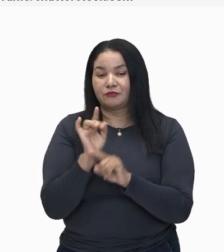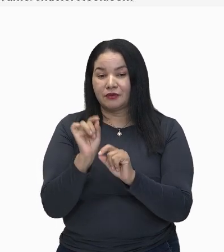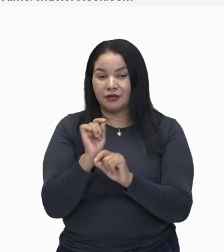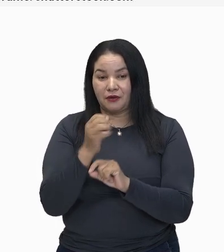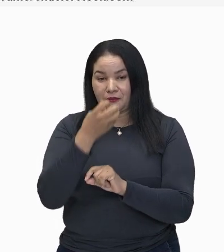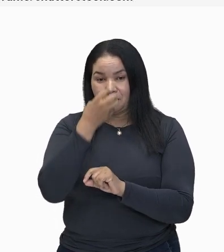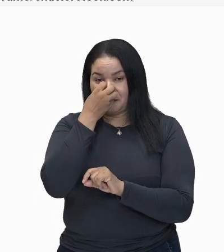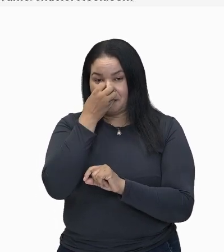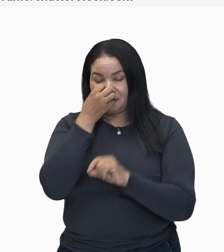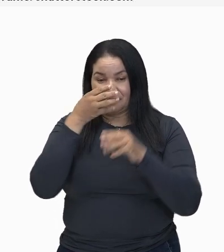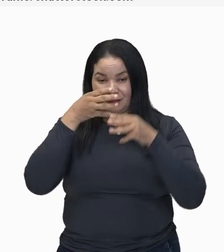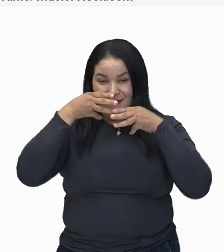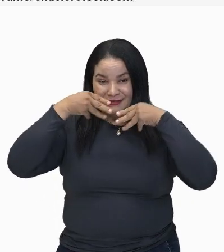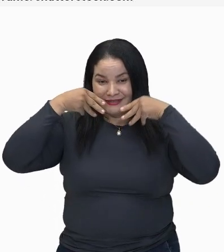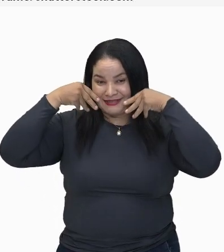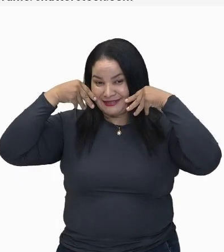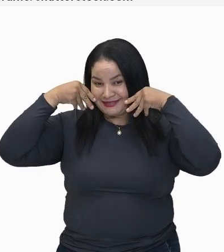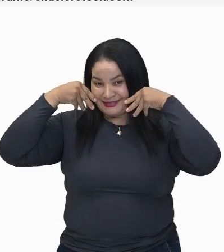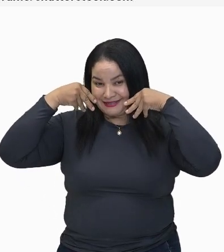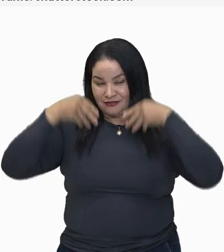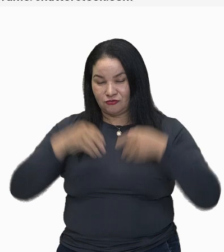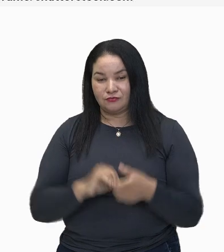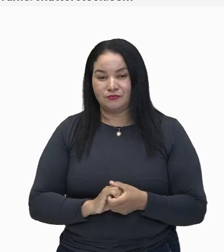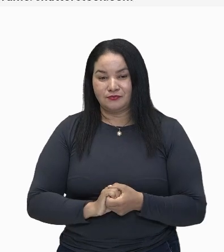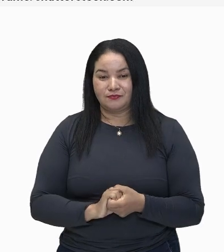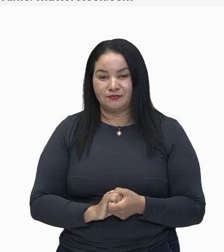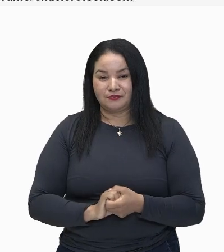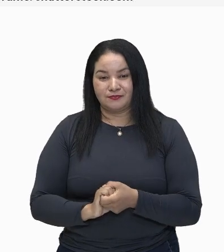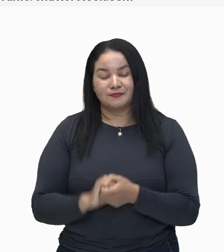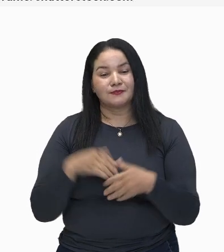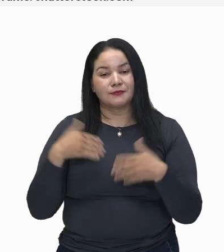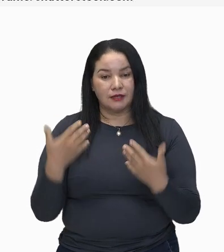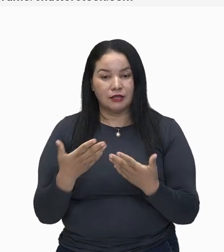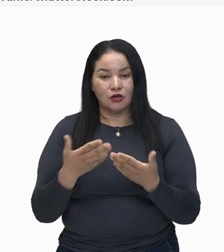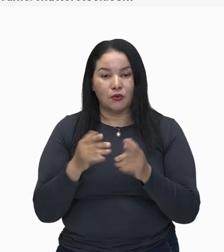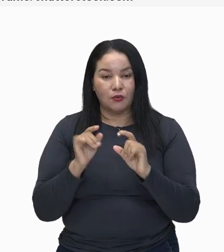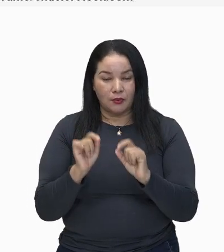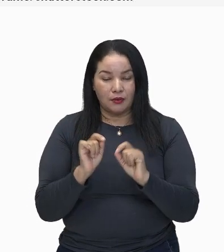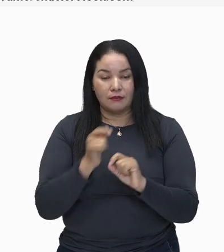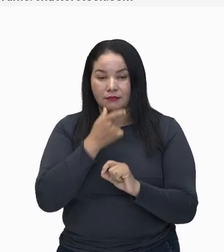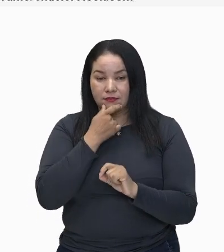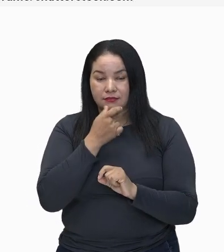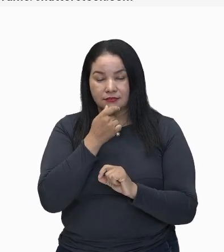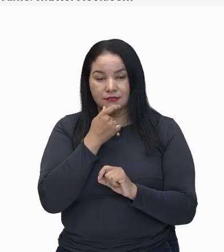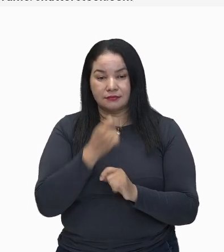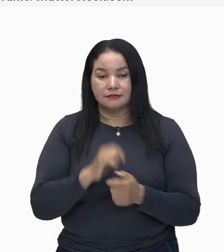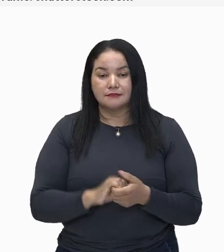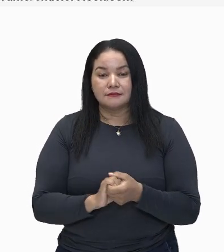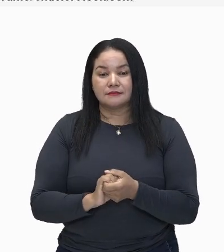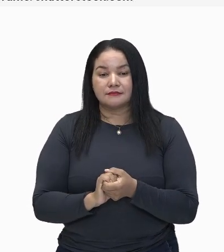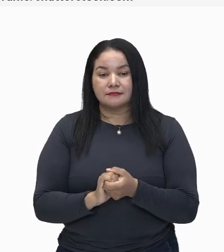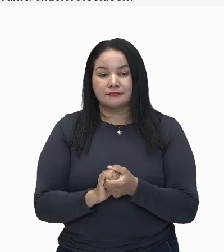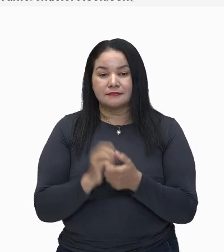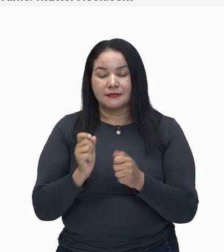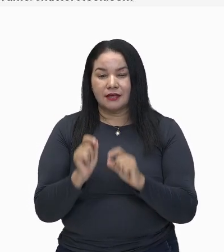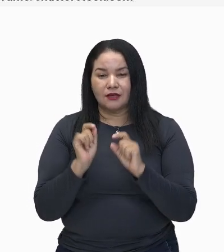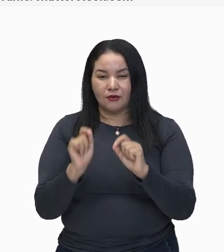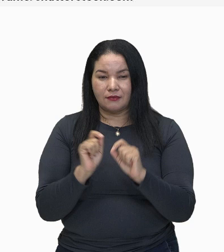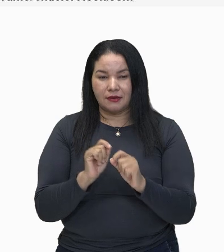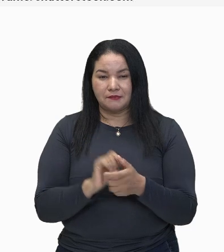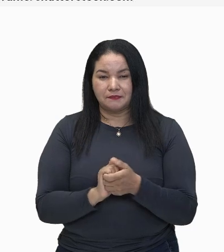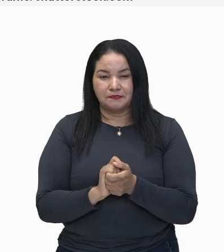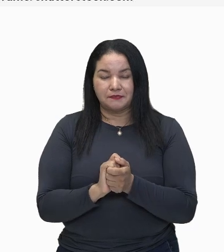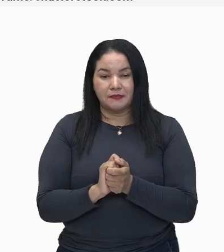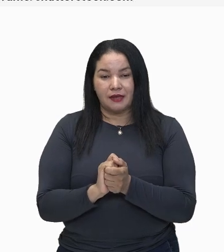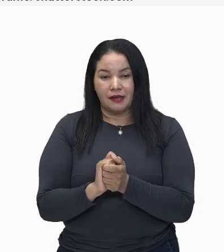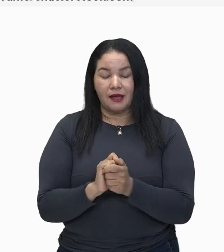Coringa, né? Você já assistiu esse filme? Primeiro Coringa? Então vamos lá. Vamos analisar aqui. Peguei alguns